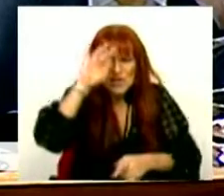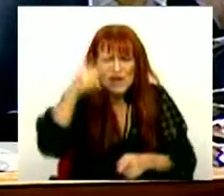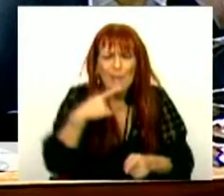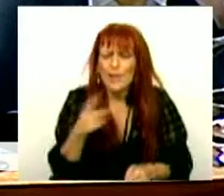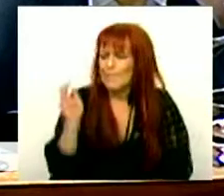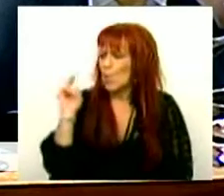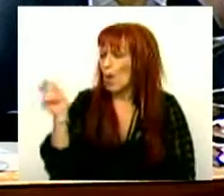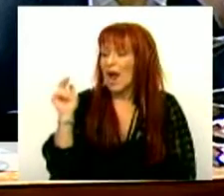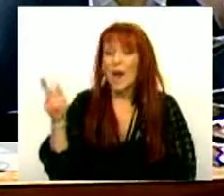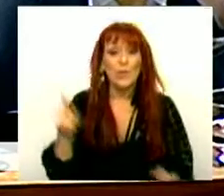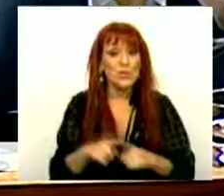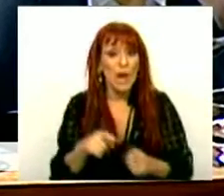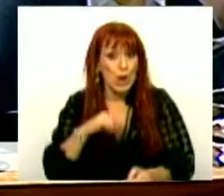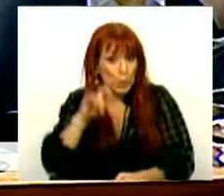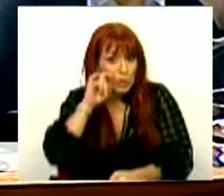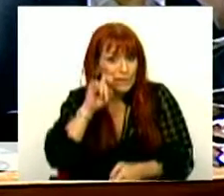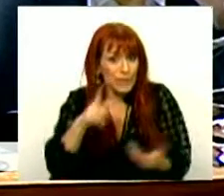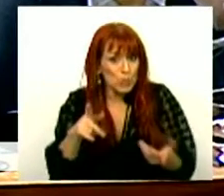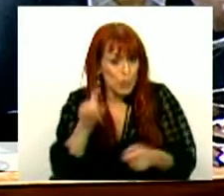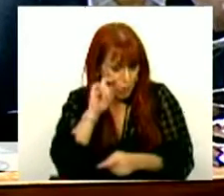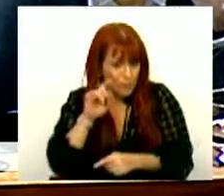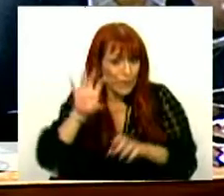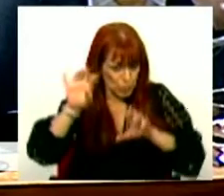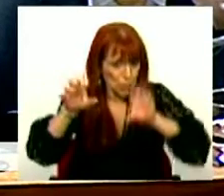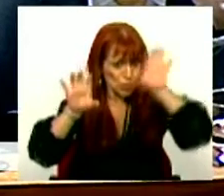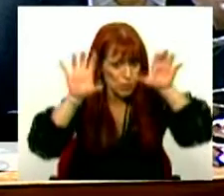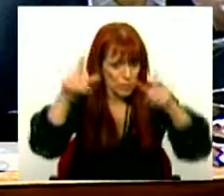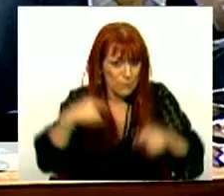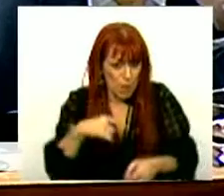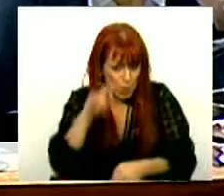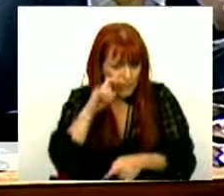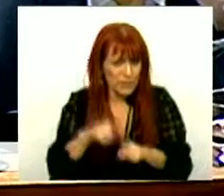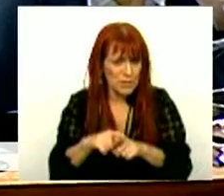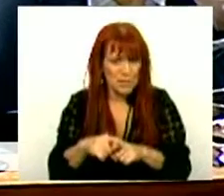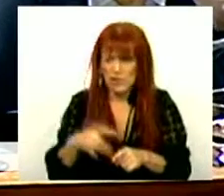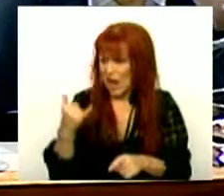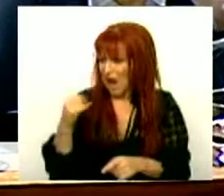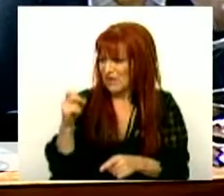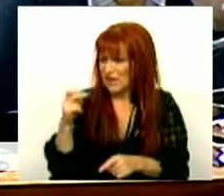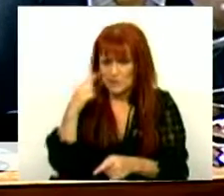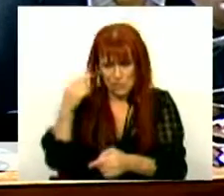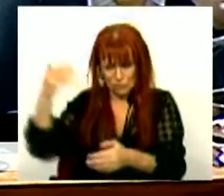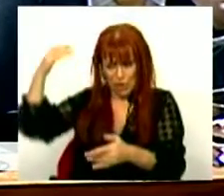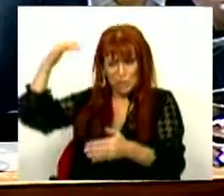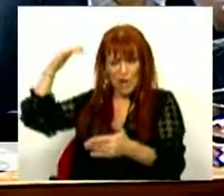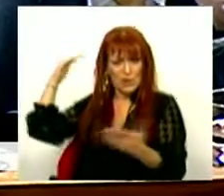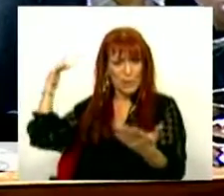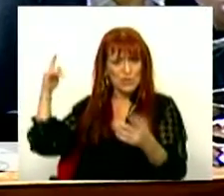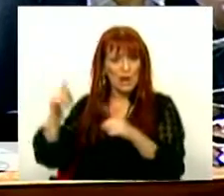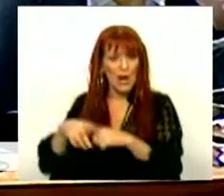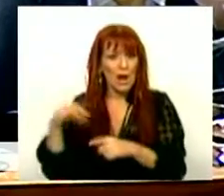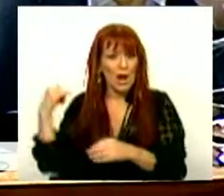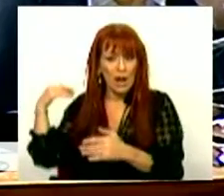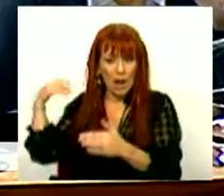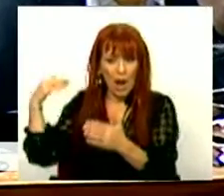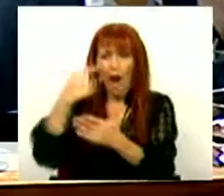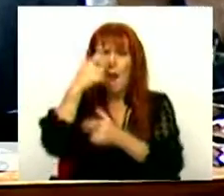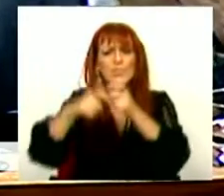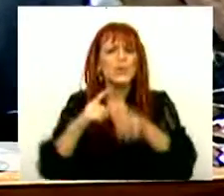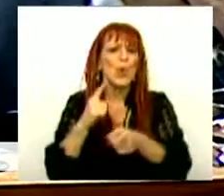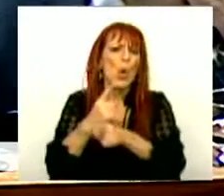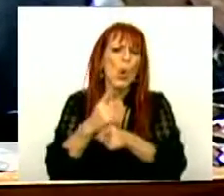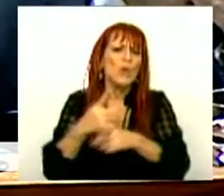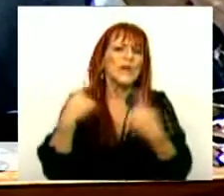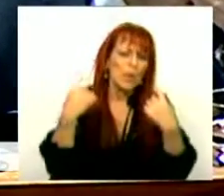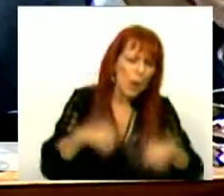muitos anos que eu sou defensor da regionalização. Já o era há 20 anos atrás. Ao longo destes 20 anos houve pessoas que continuaram